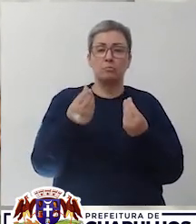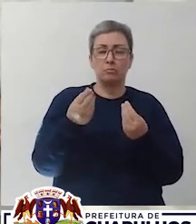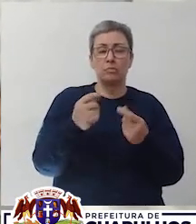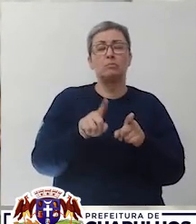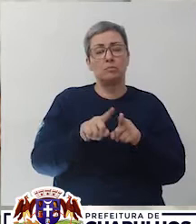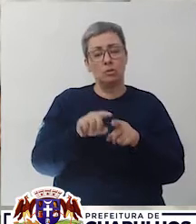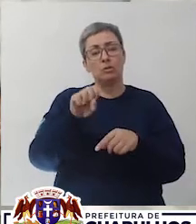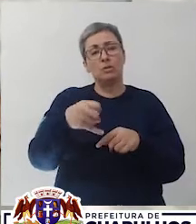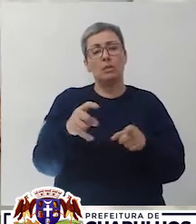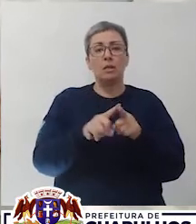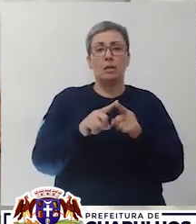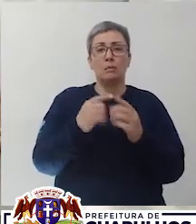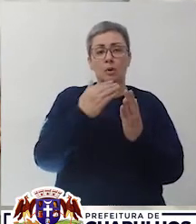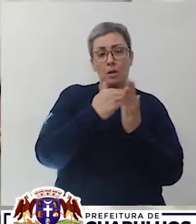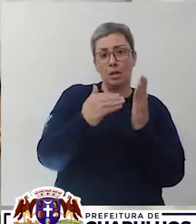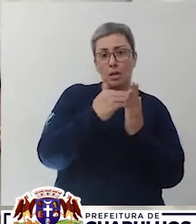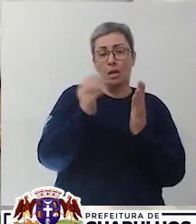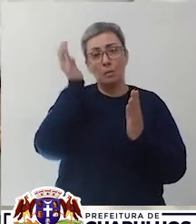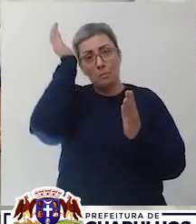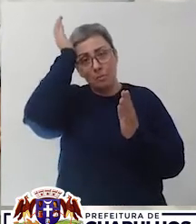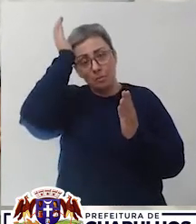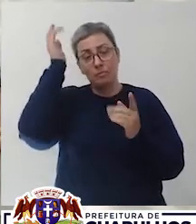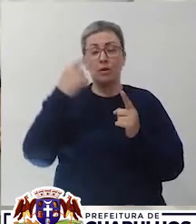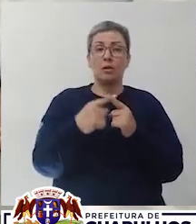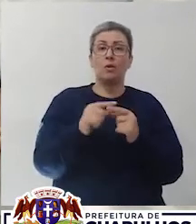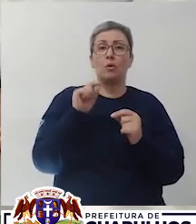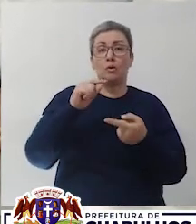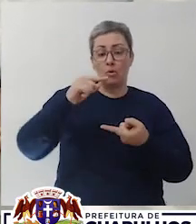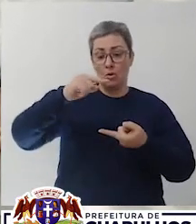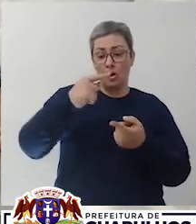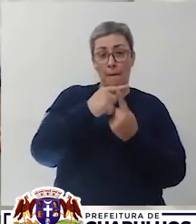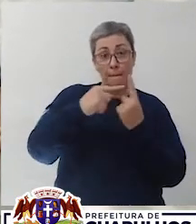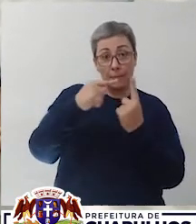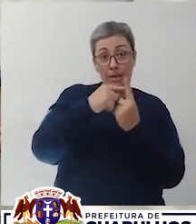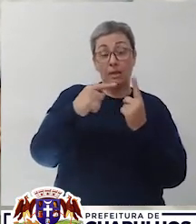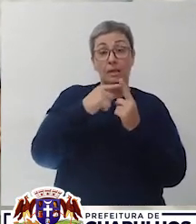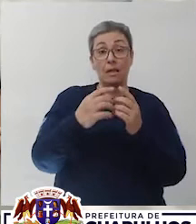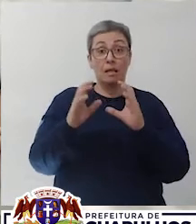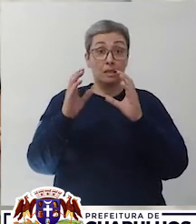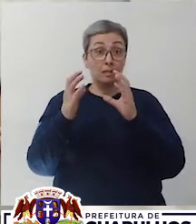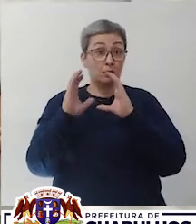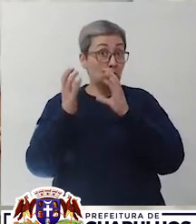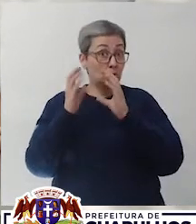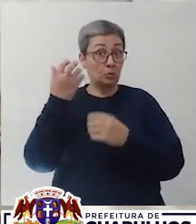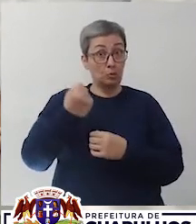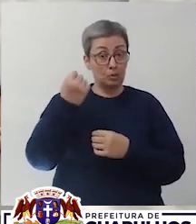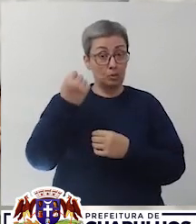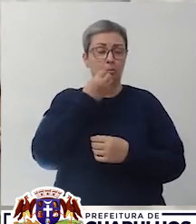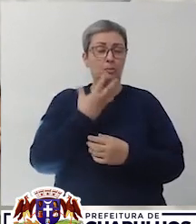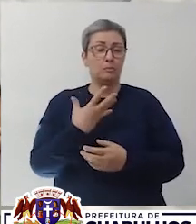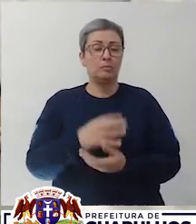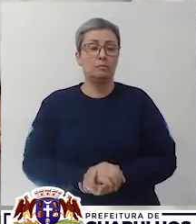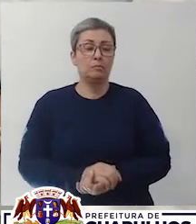aí vai dar sabor. Isso. Tipo, meia lata de leite condensado e meio vidrinho de leite de coco. Certo. Fica